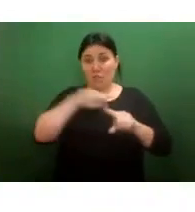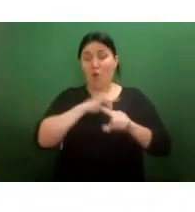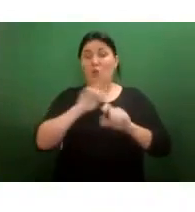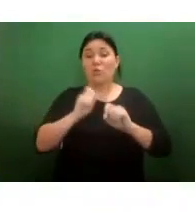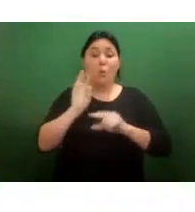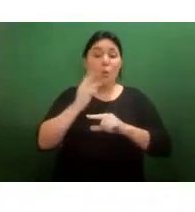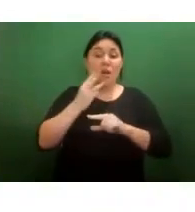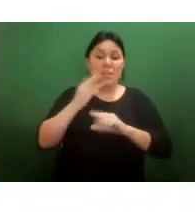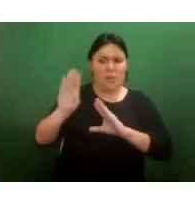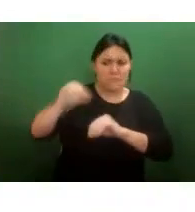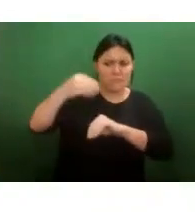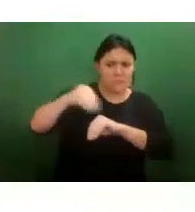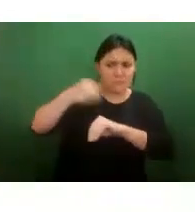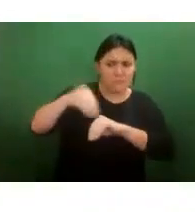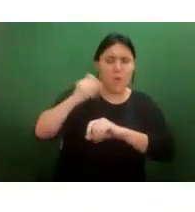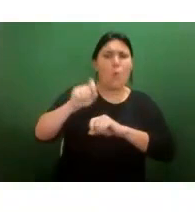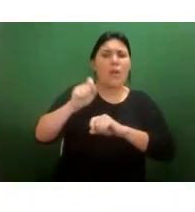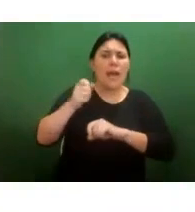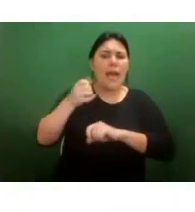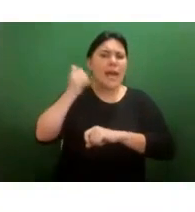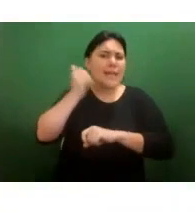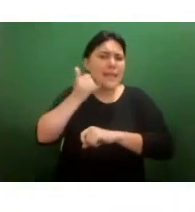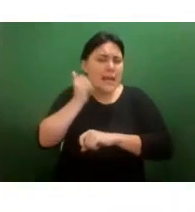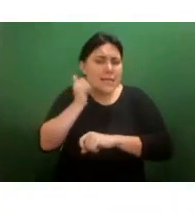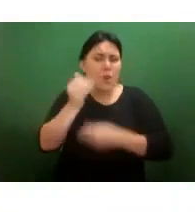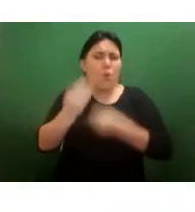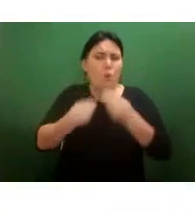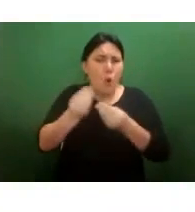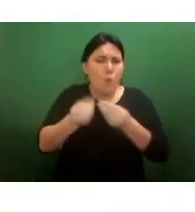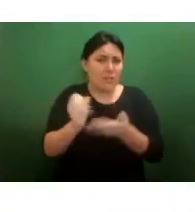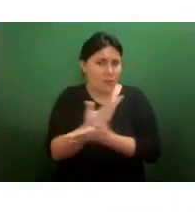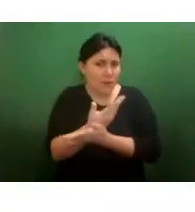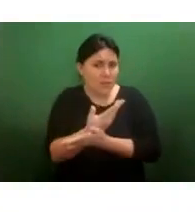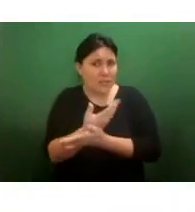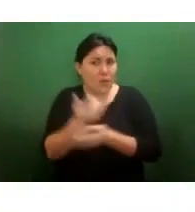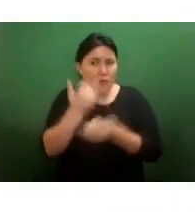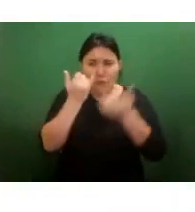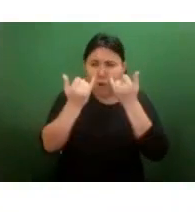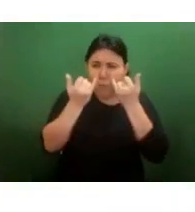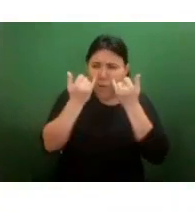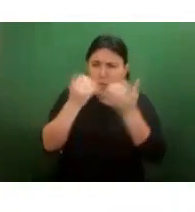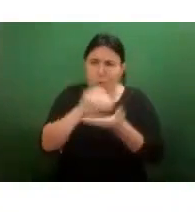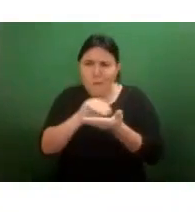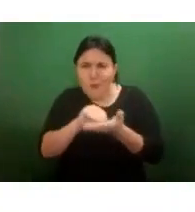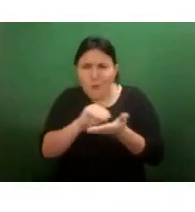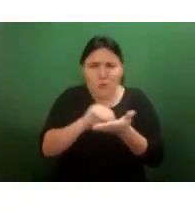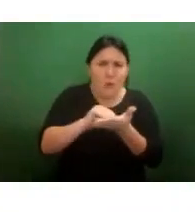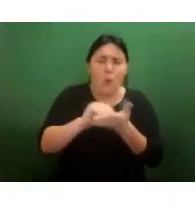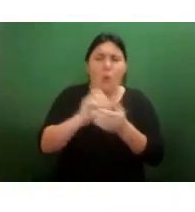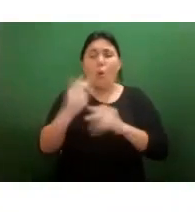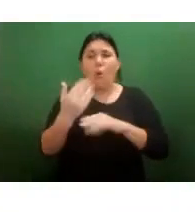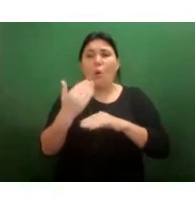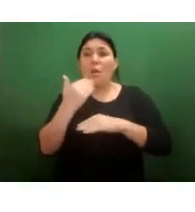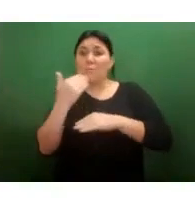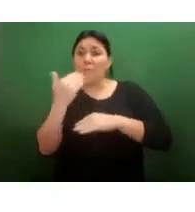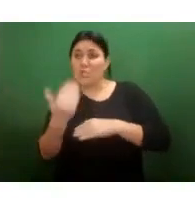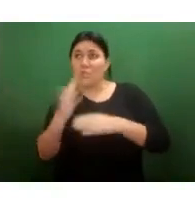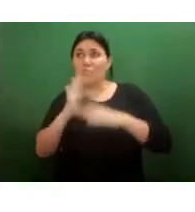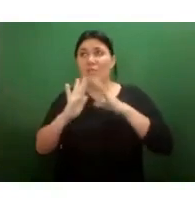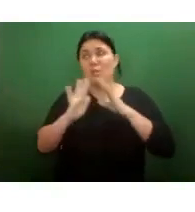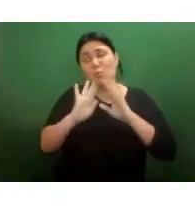algum detalhe da narração, alguma informação que estava sendo pedida pelo Facebook. Por